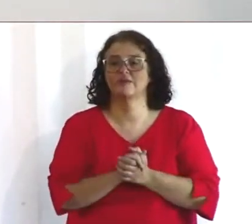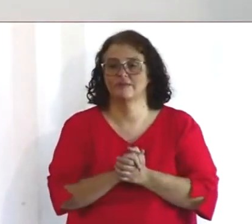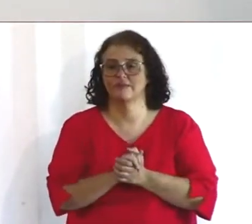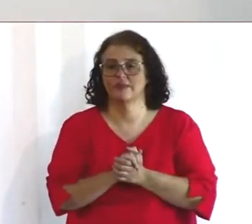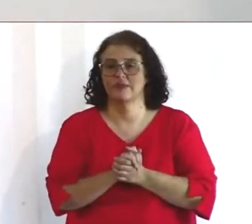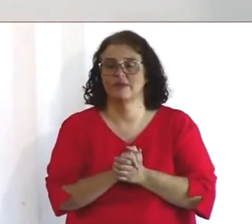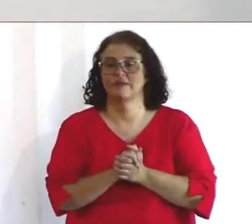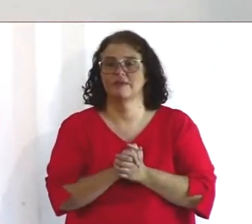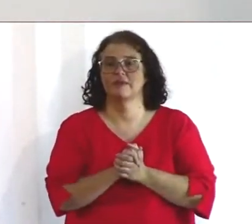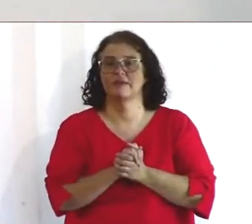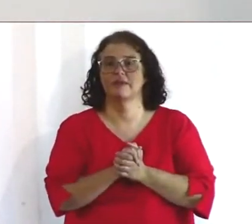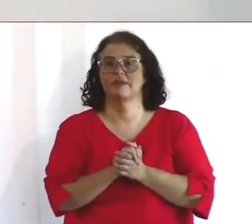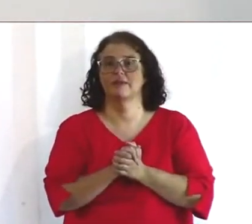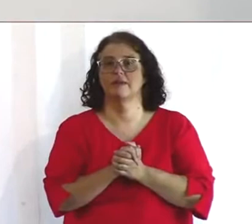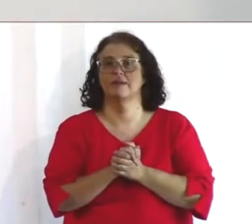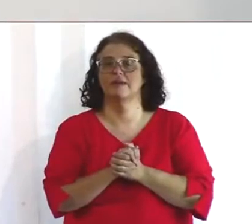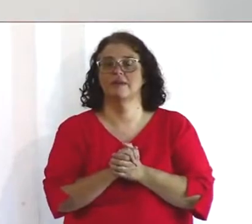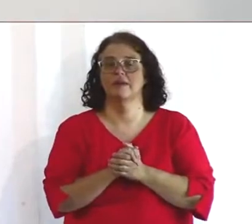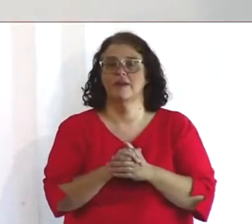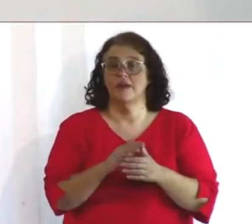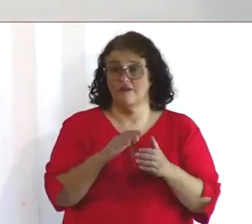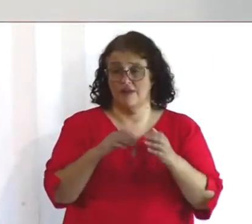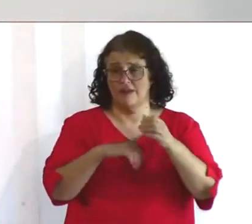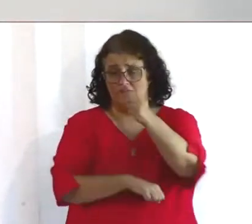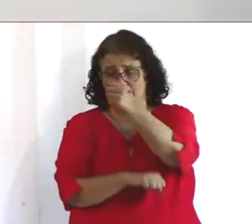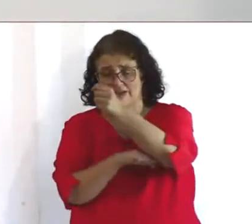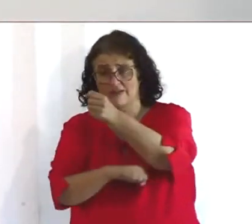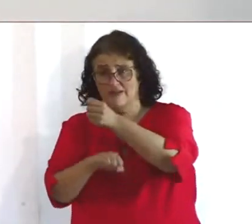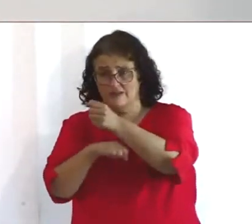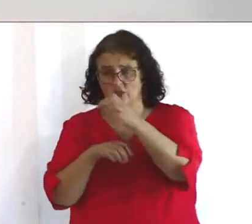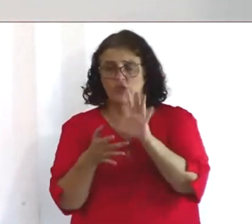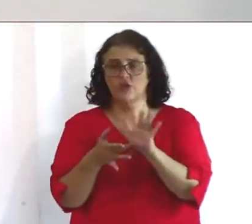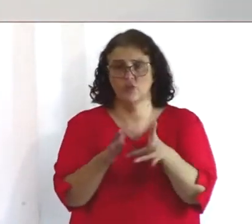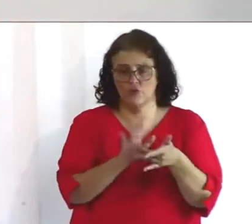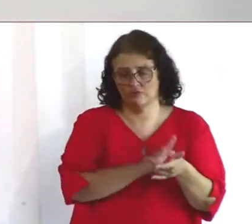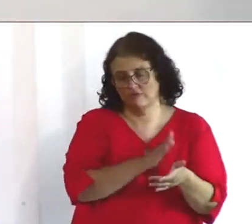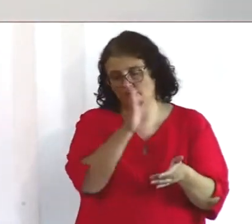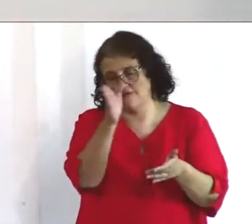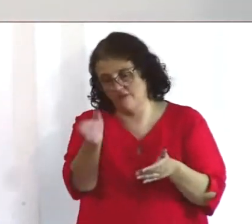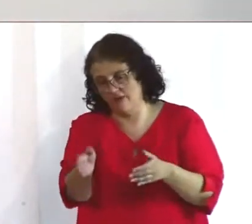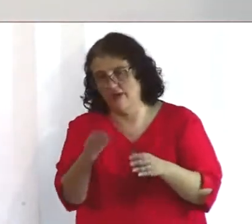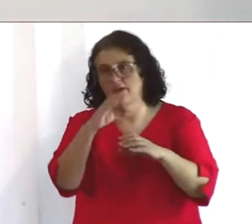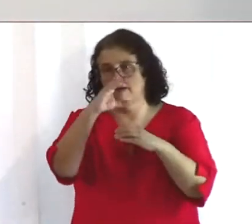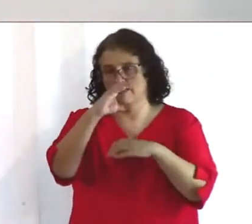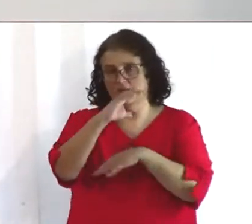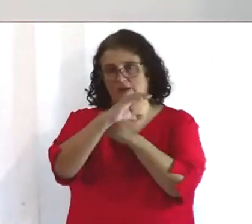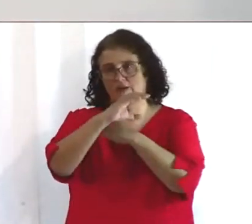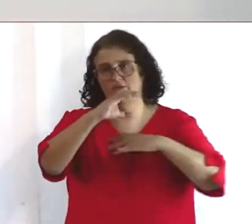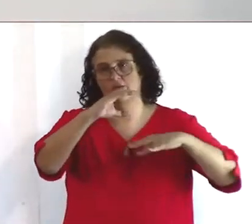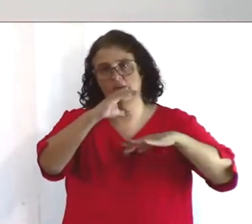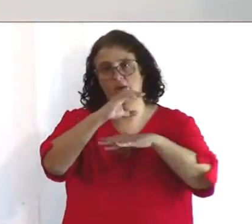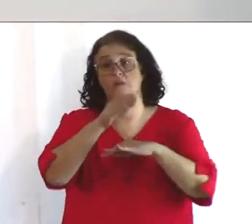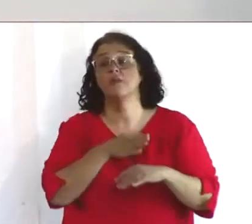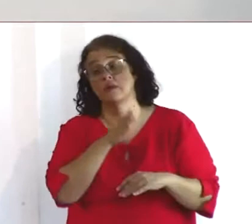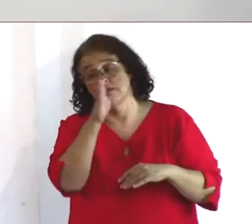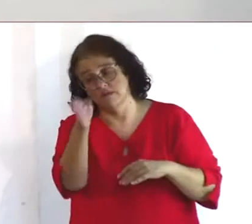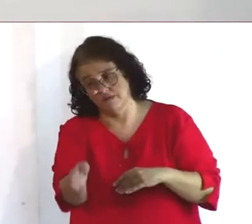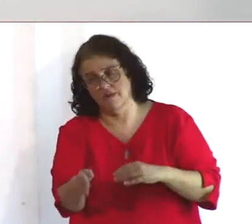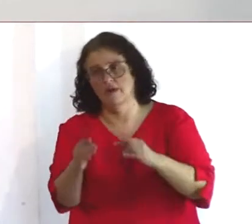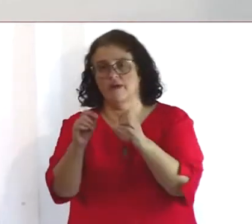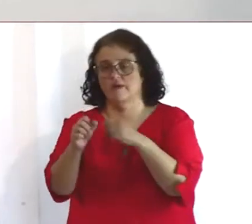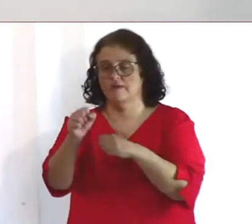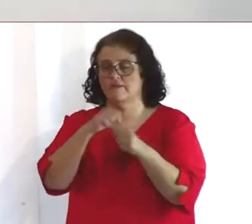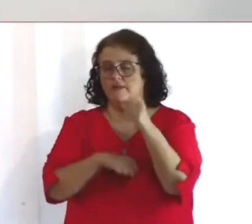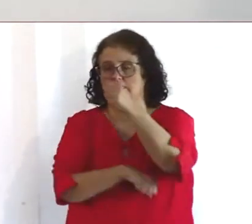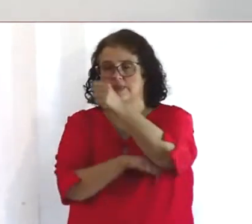então vai até a sinagoga, porque era hábito de Jesus, como depois foi de Paulo também, ensinar na